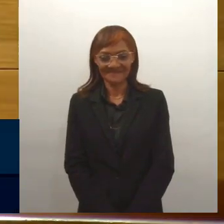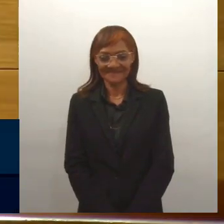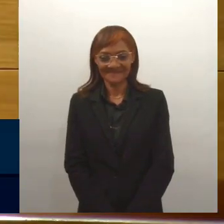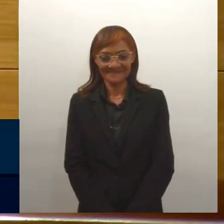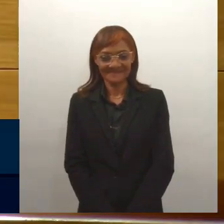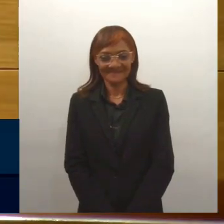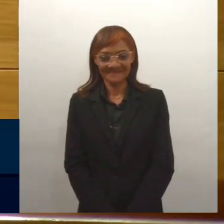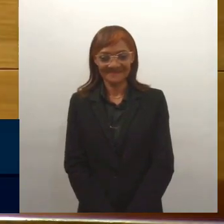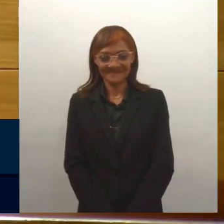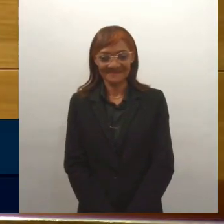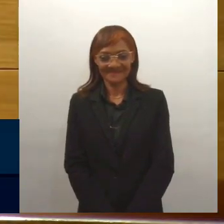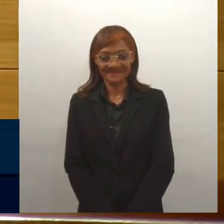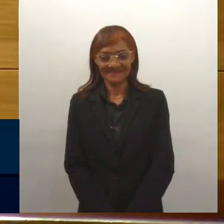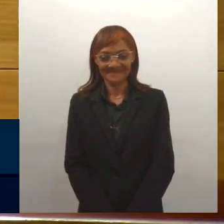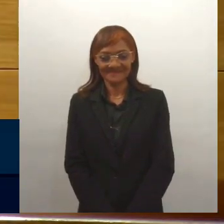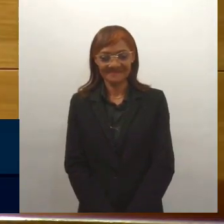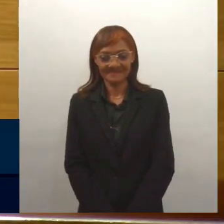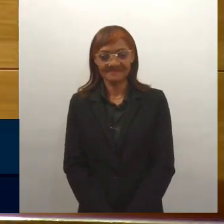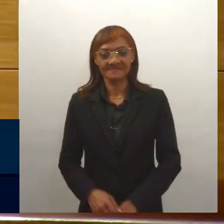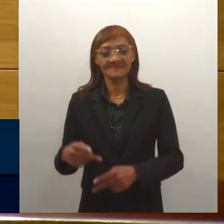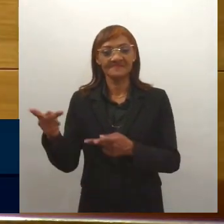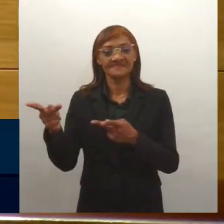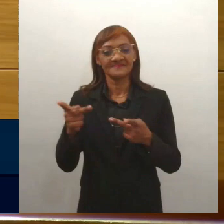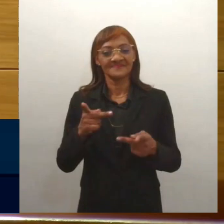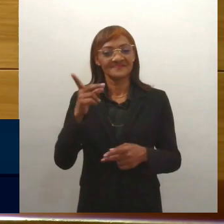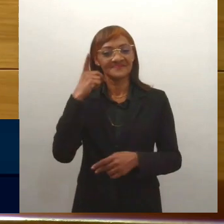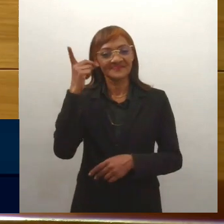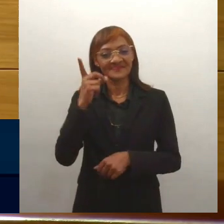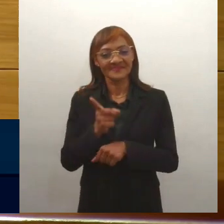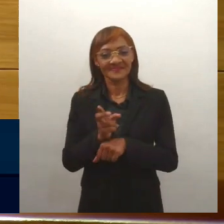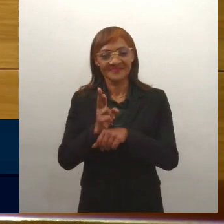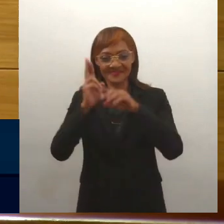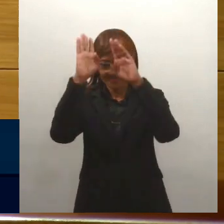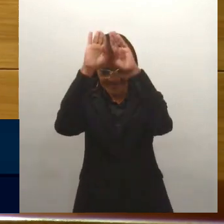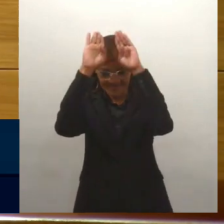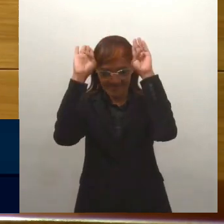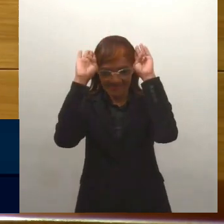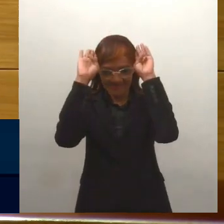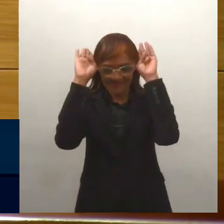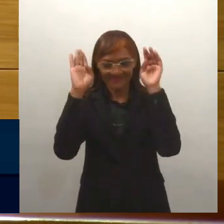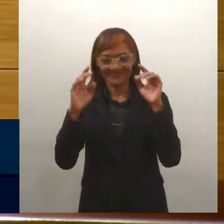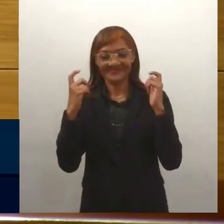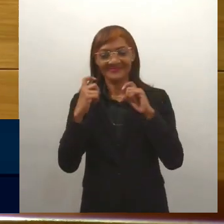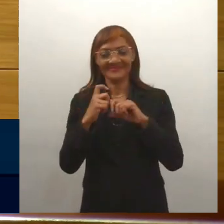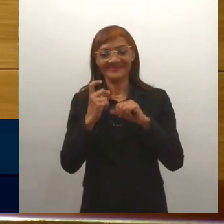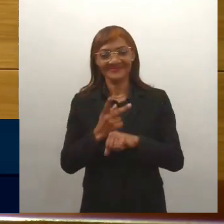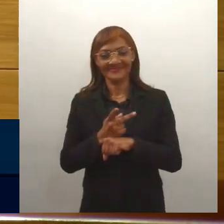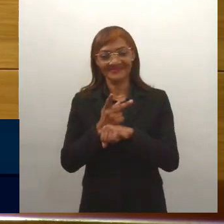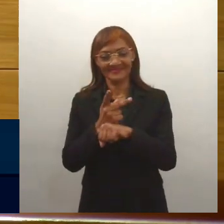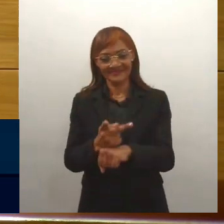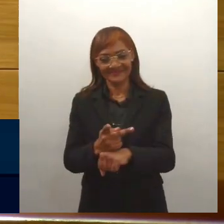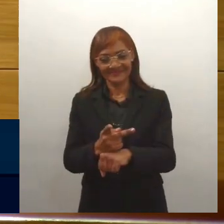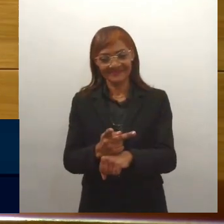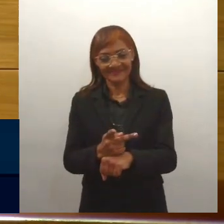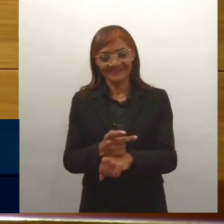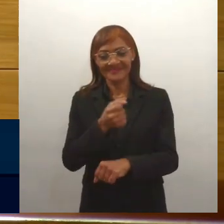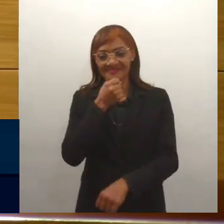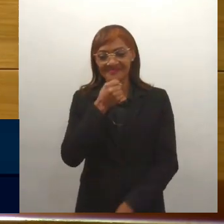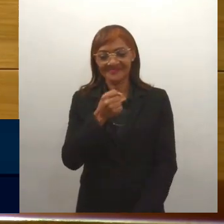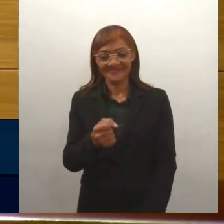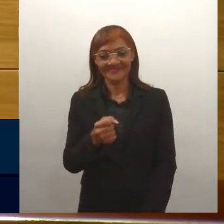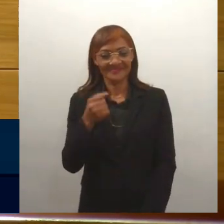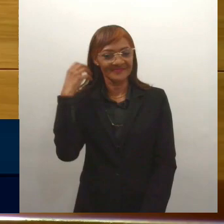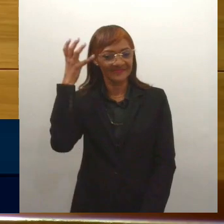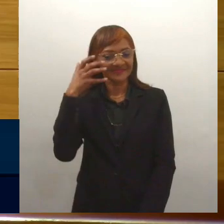Convidamos o deputado doutor Samuel para fazer a entrega da medalha ao jornalista e radialista Fábio Henrique de Santana de